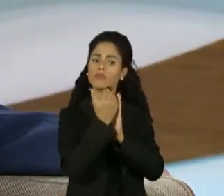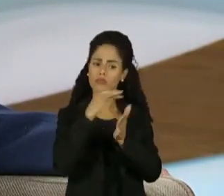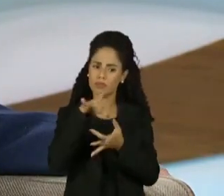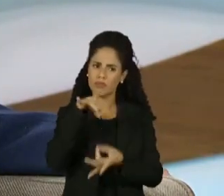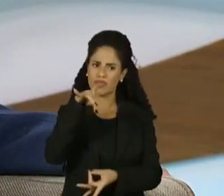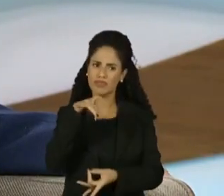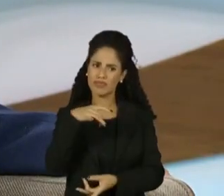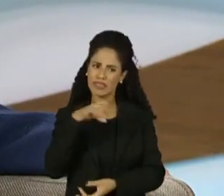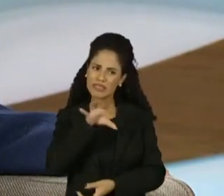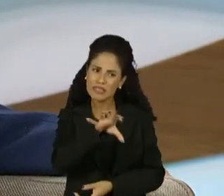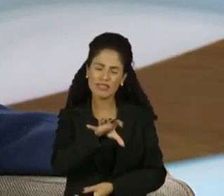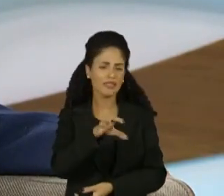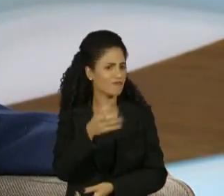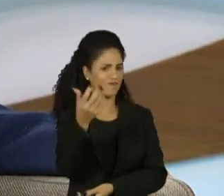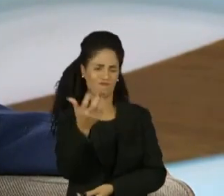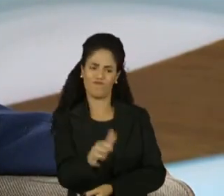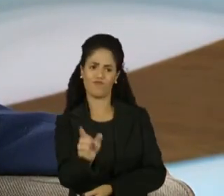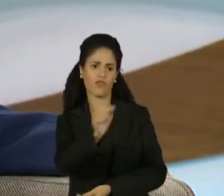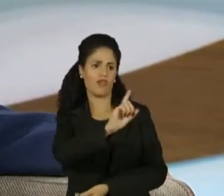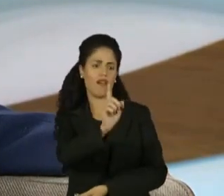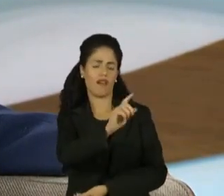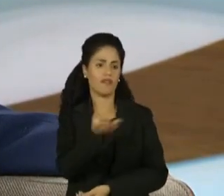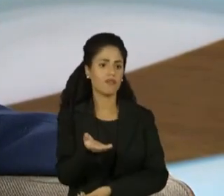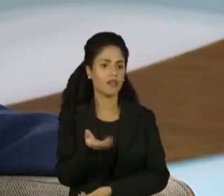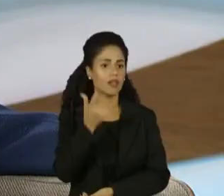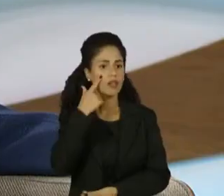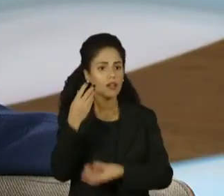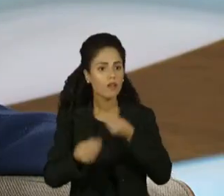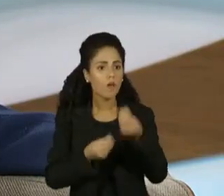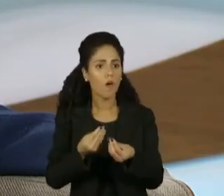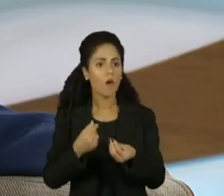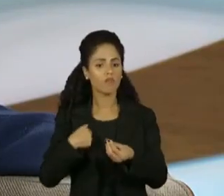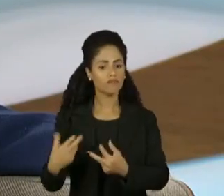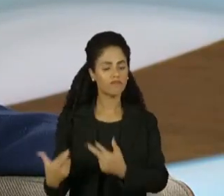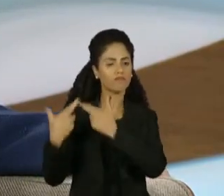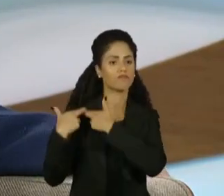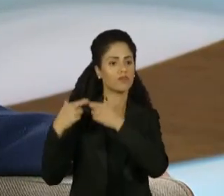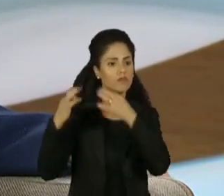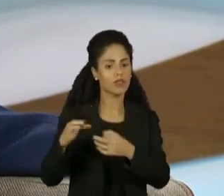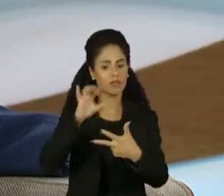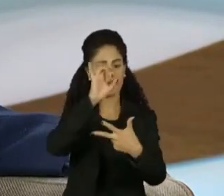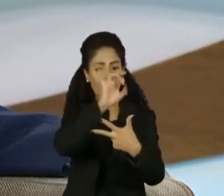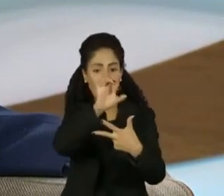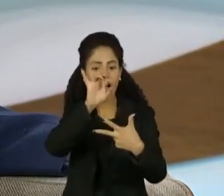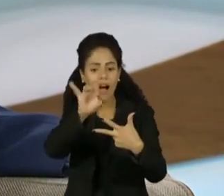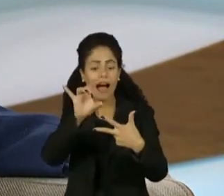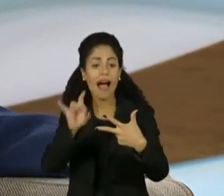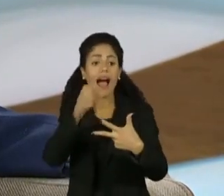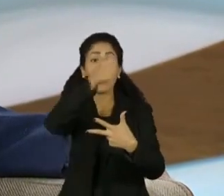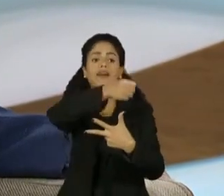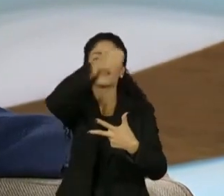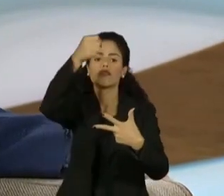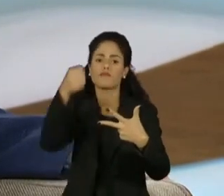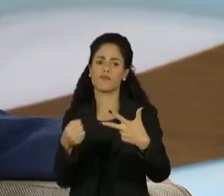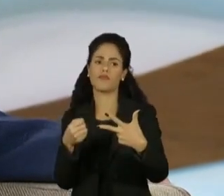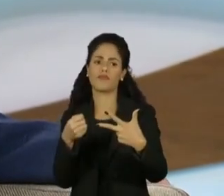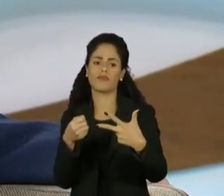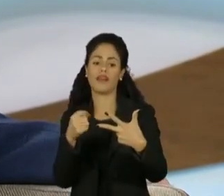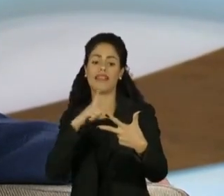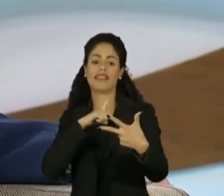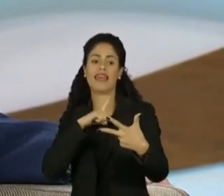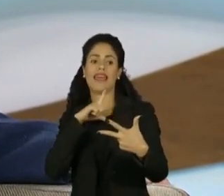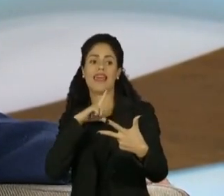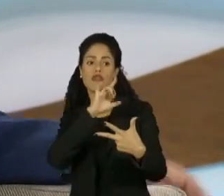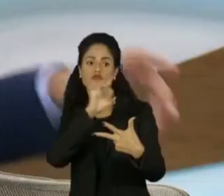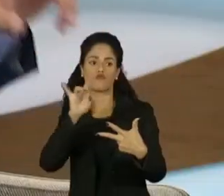Brasil. Se um parlamentar não tem a possibilidade nem a capacidade de exercer as suas prerrogativas com altivez e com independência, alguma coisa está errada